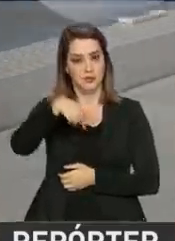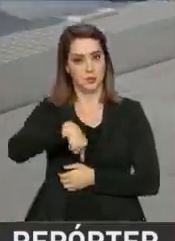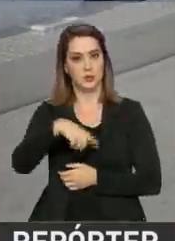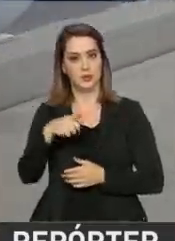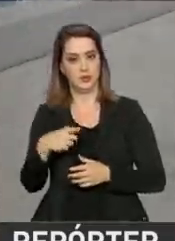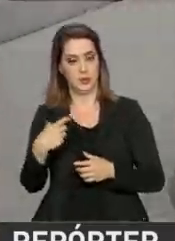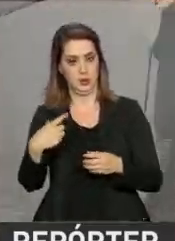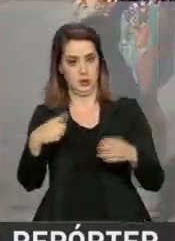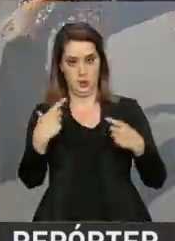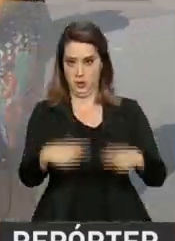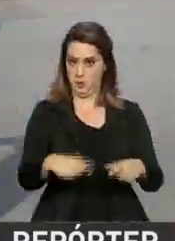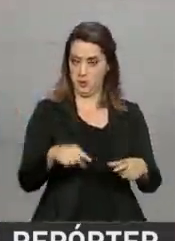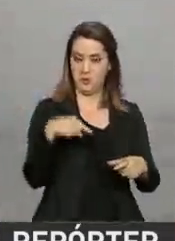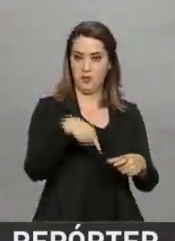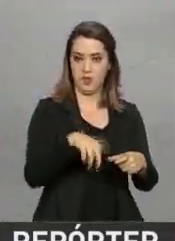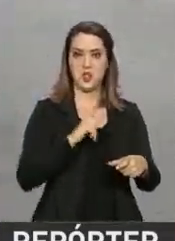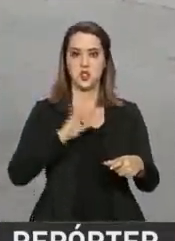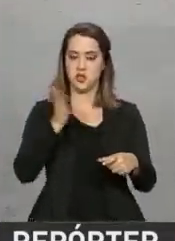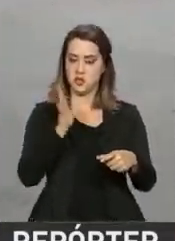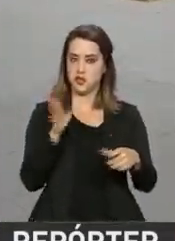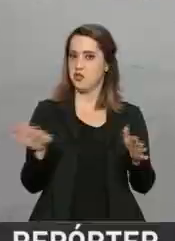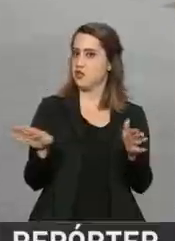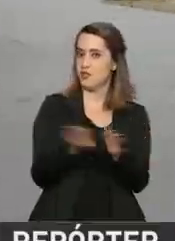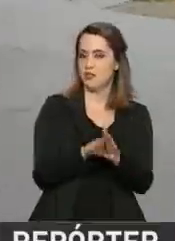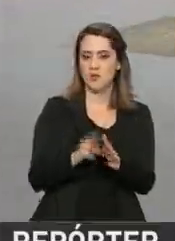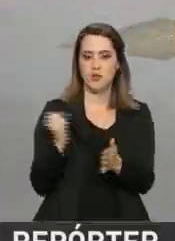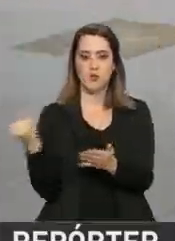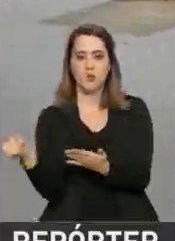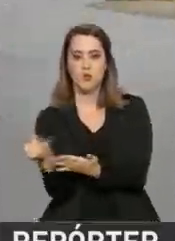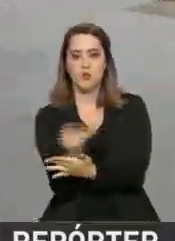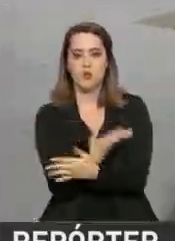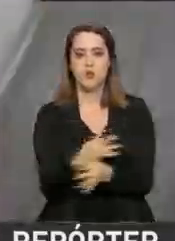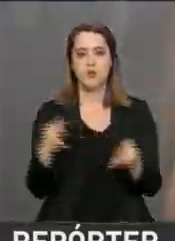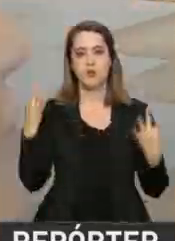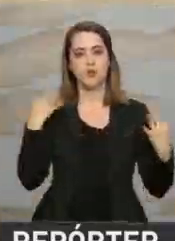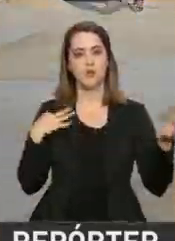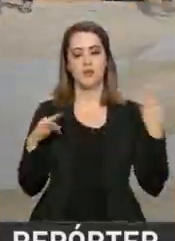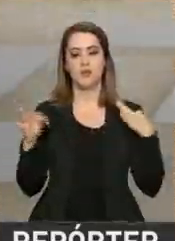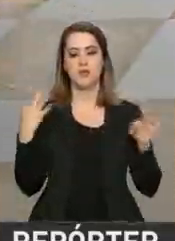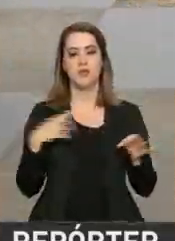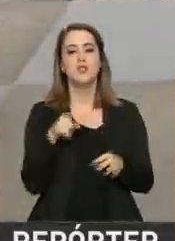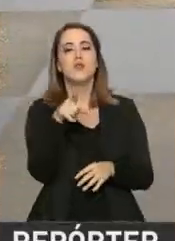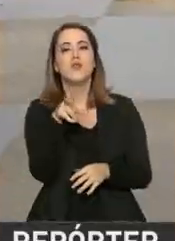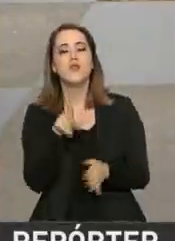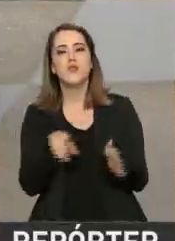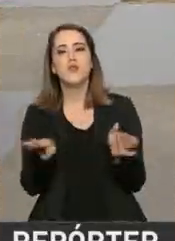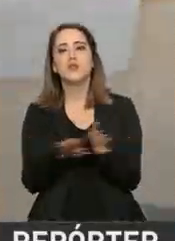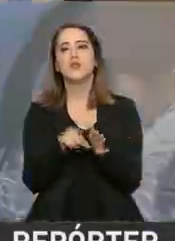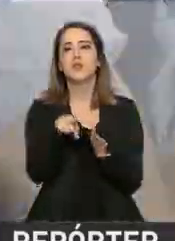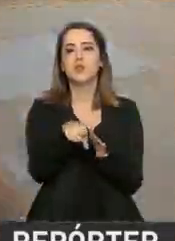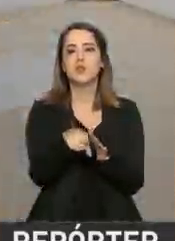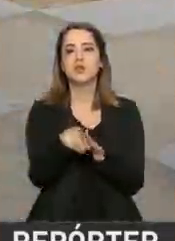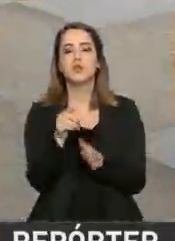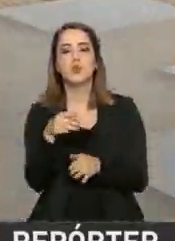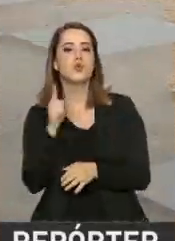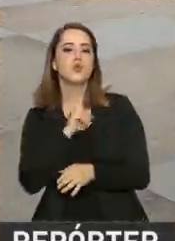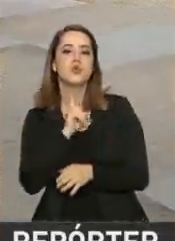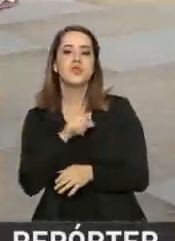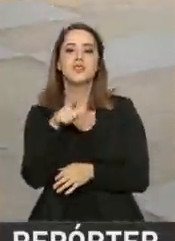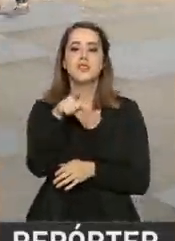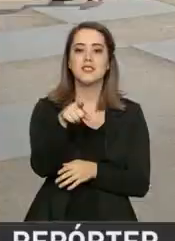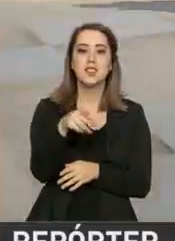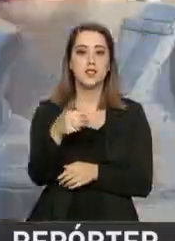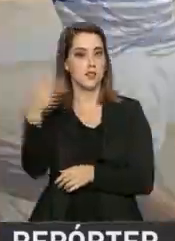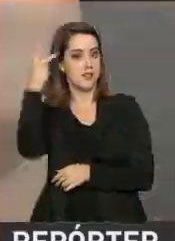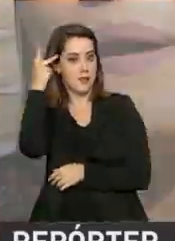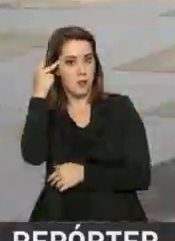Janeiro e já tá cheio de visitantes aqui que vieram conferir um pouquinho das limpiadas De onde você é Alfenas Minas Gerais e você tit